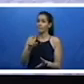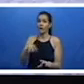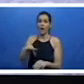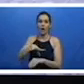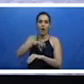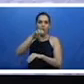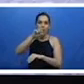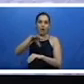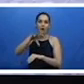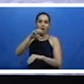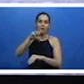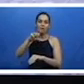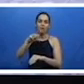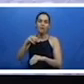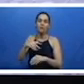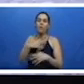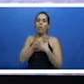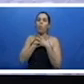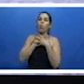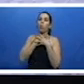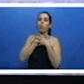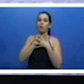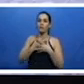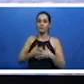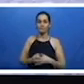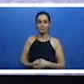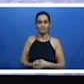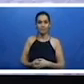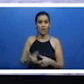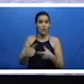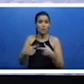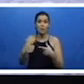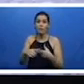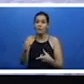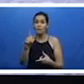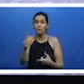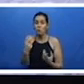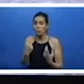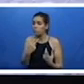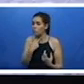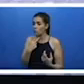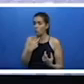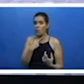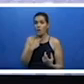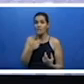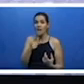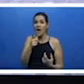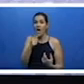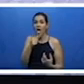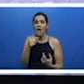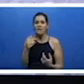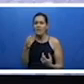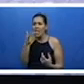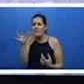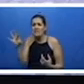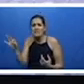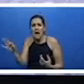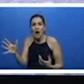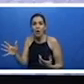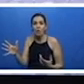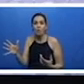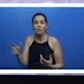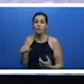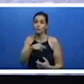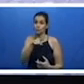respirariam e morreriam asfixiados. E por que esse animal não pode sobreviver em ambiente de água salgada? Porque, para quem já foi